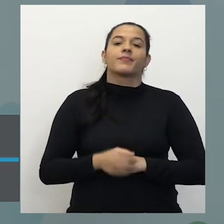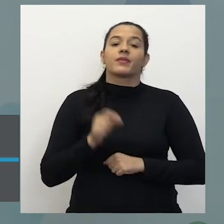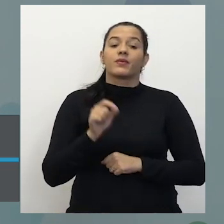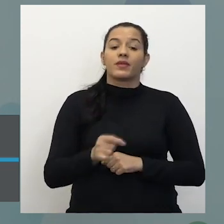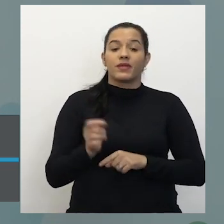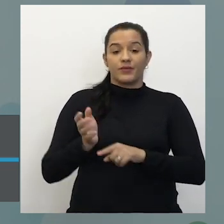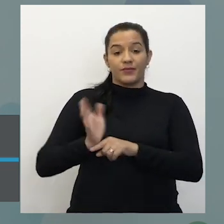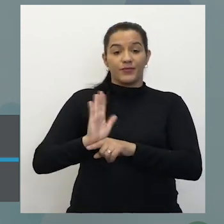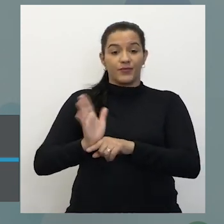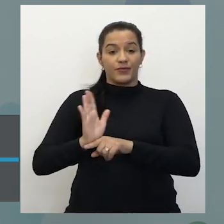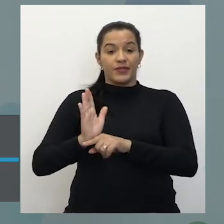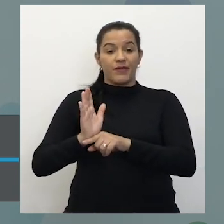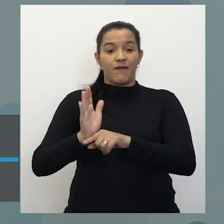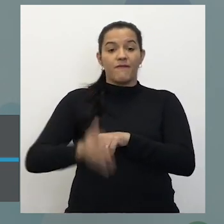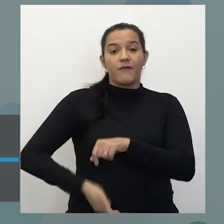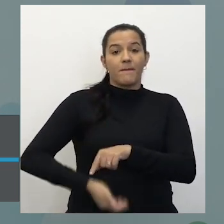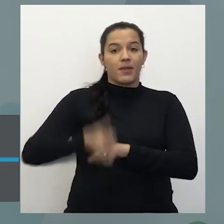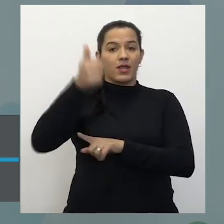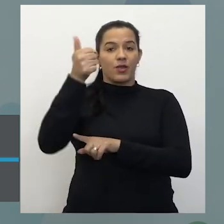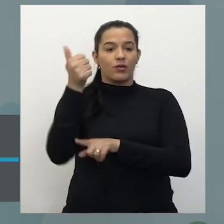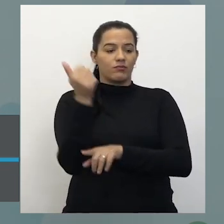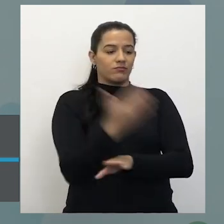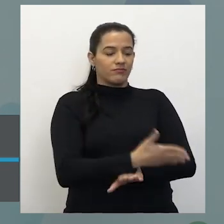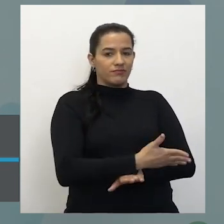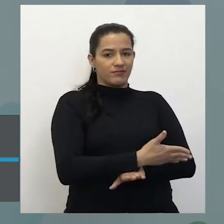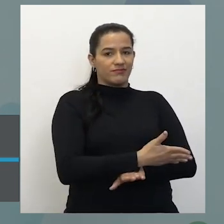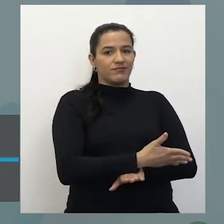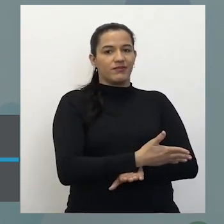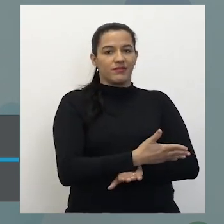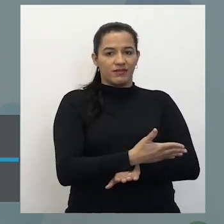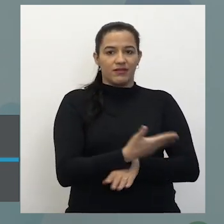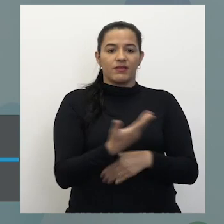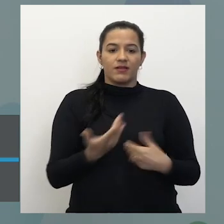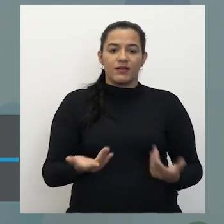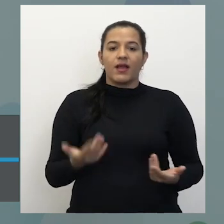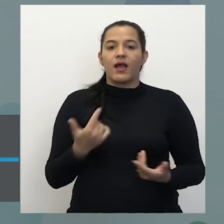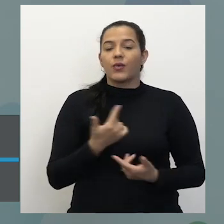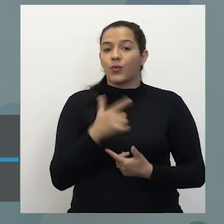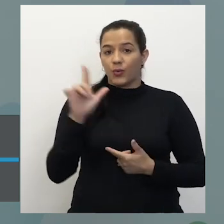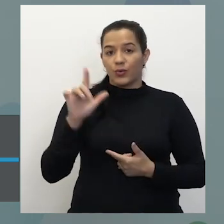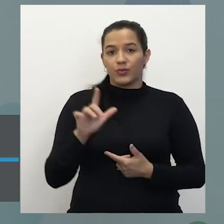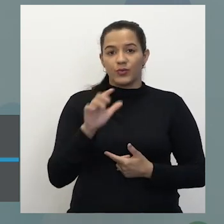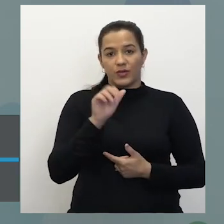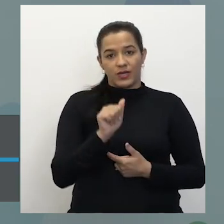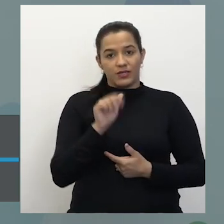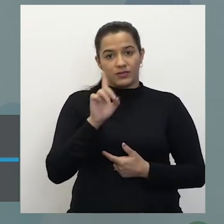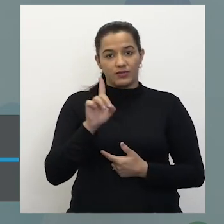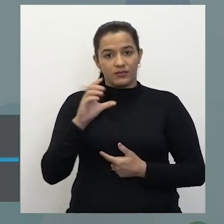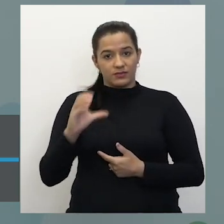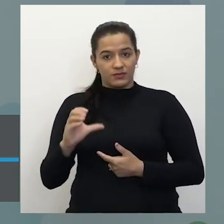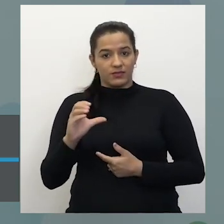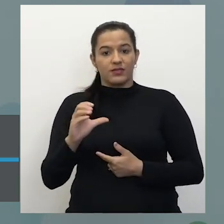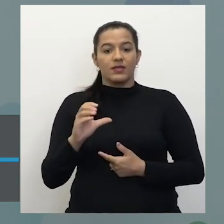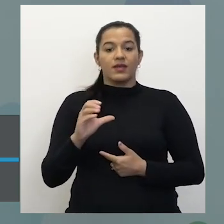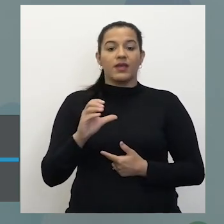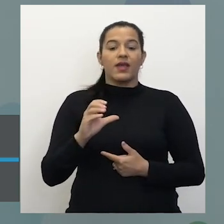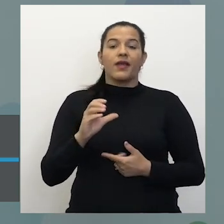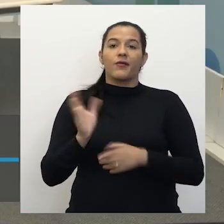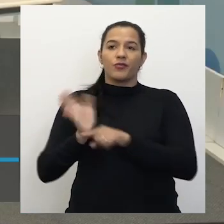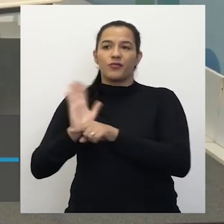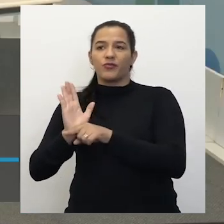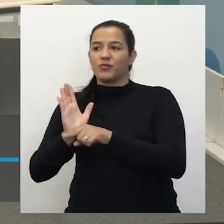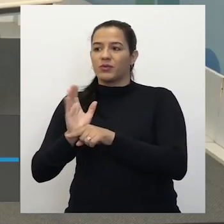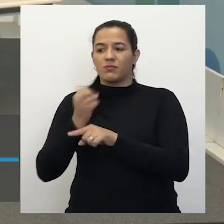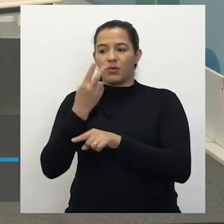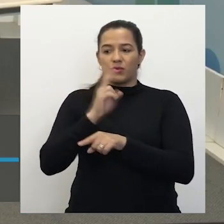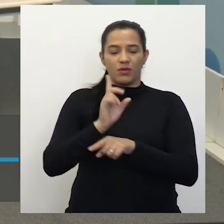se saíram muito melhores do que nos quadrinhos, né? Já os heróis da DC nos quadrinhos são bem melhores, né? No livro, né? São bem melhores. Sério?